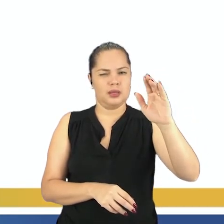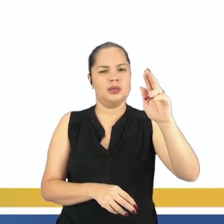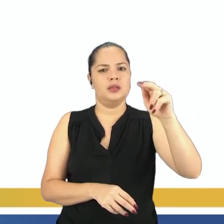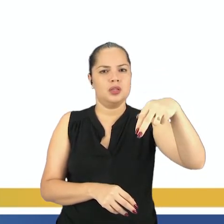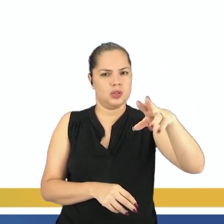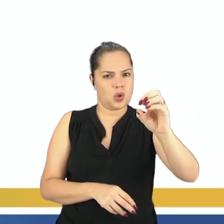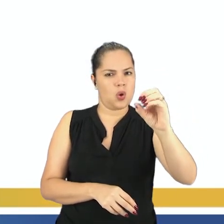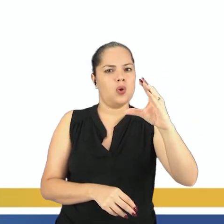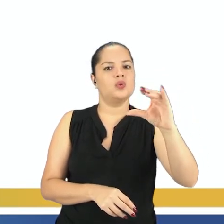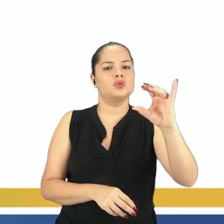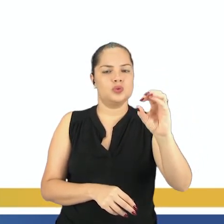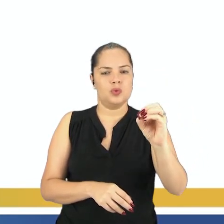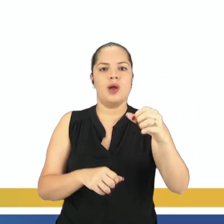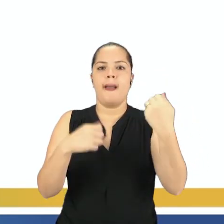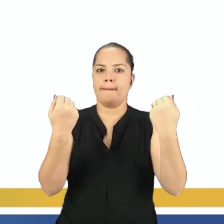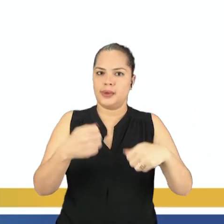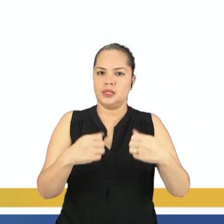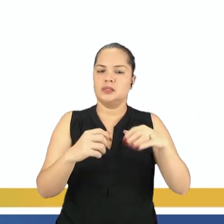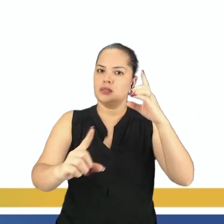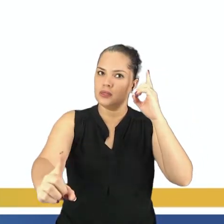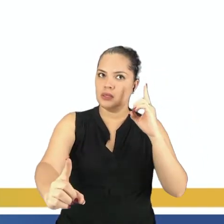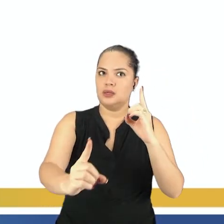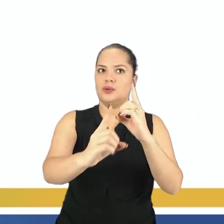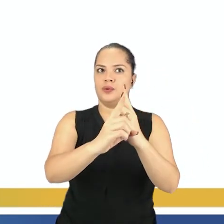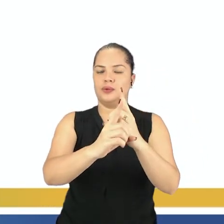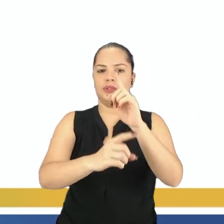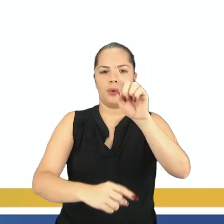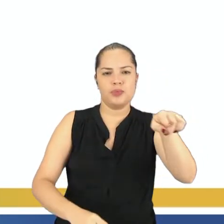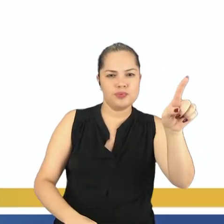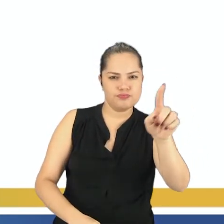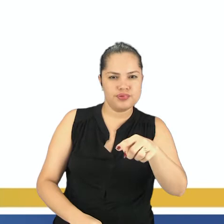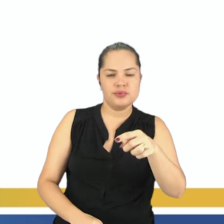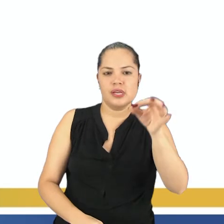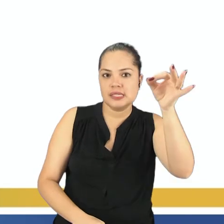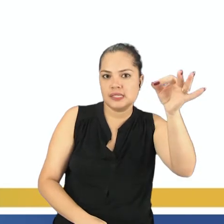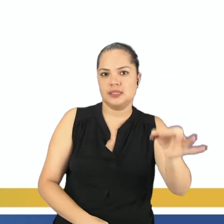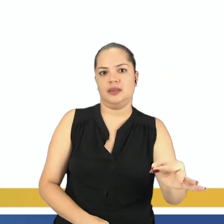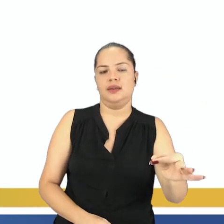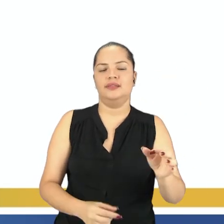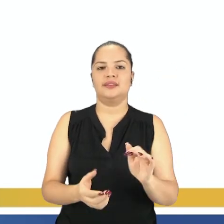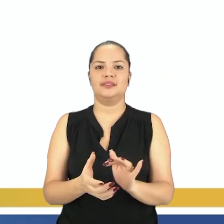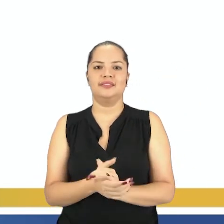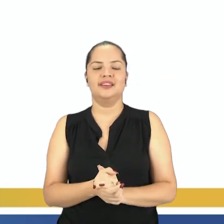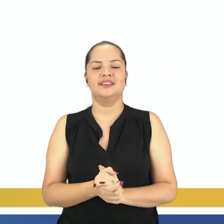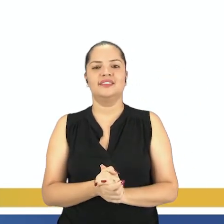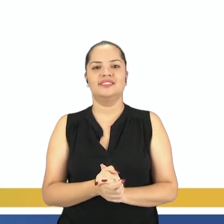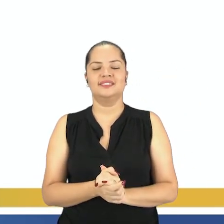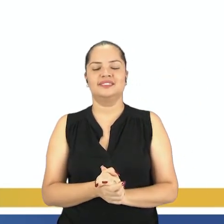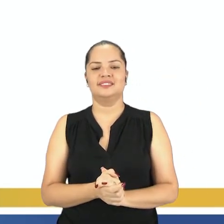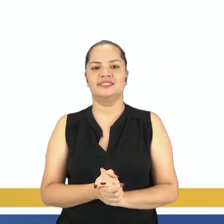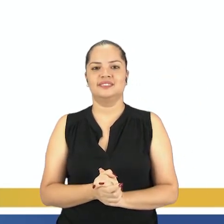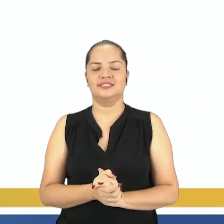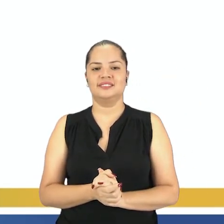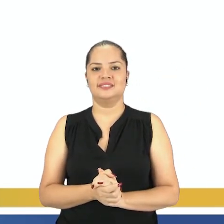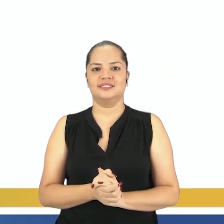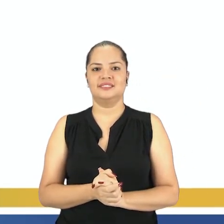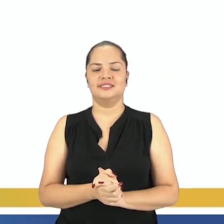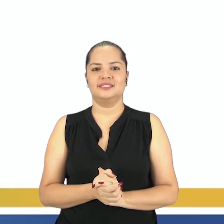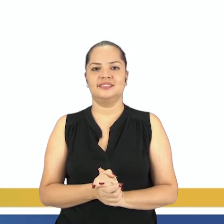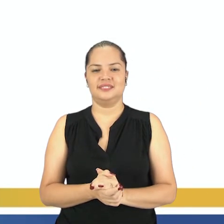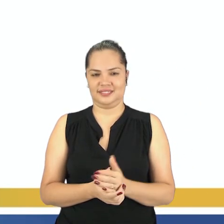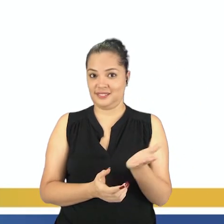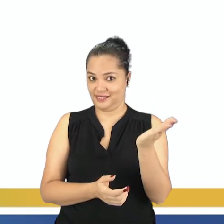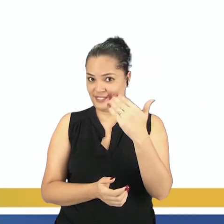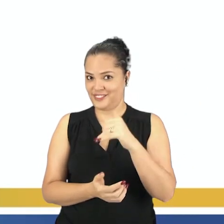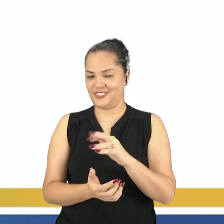a alternativa correta, tá bom? Então façam aí, vou dar um tempinho para vocês, tá? Pausem a aula, se for possível. Bora